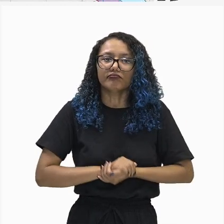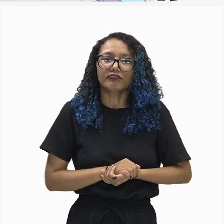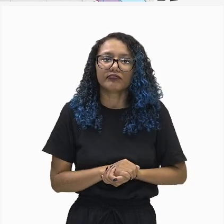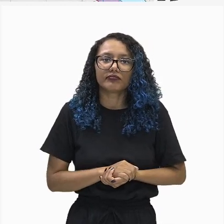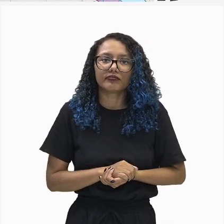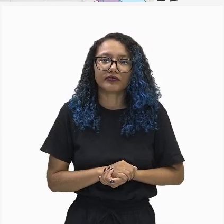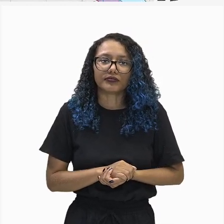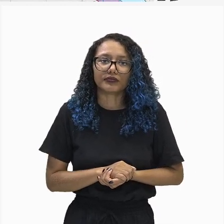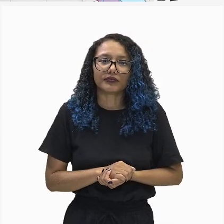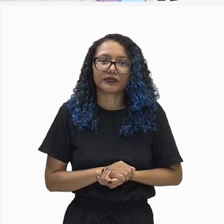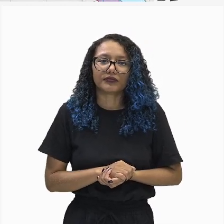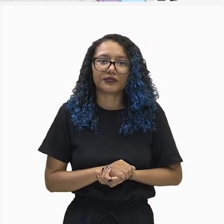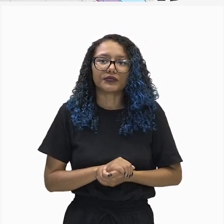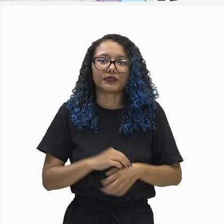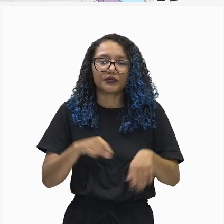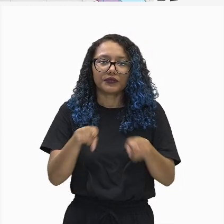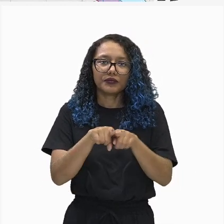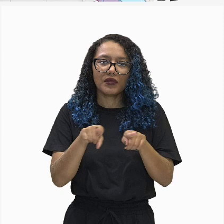tentativa, né, de fazer uma